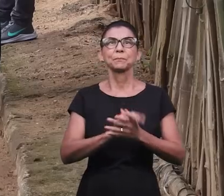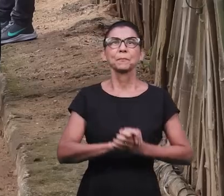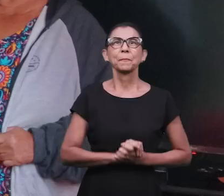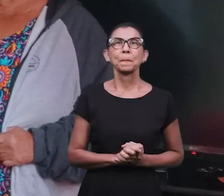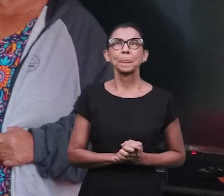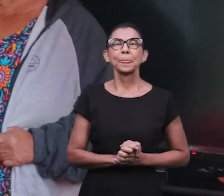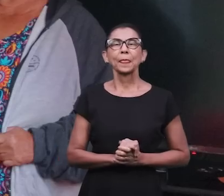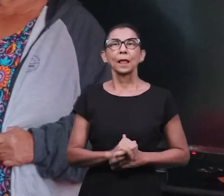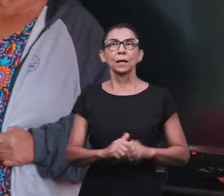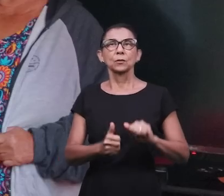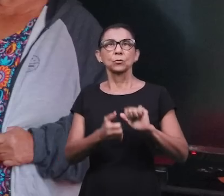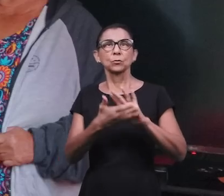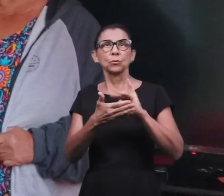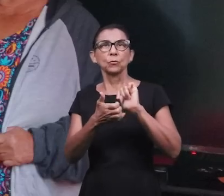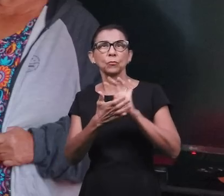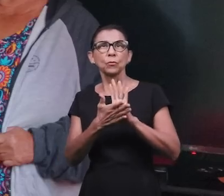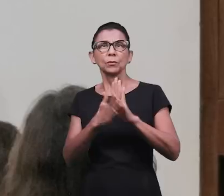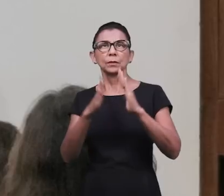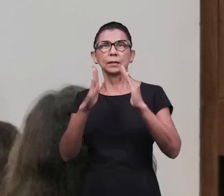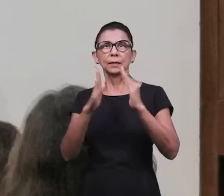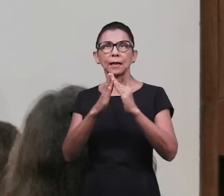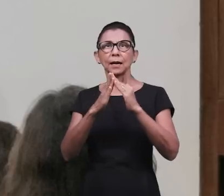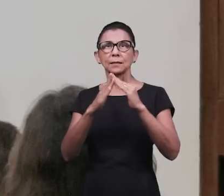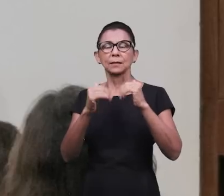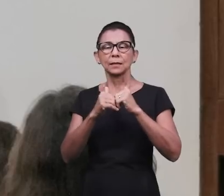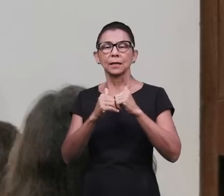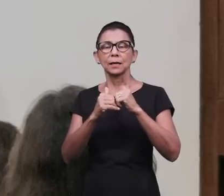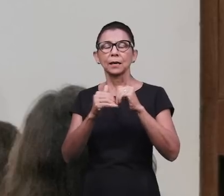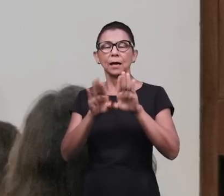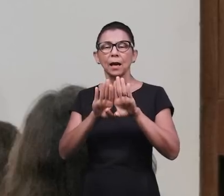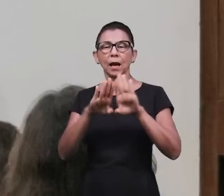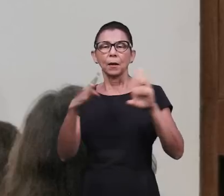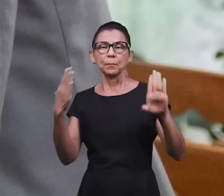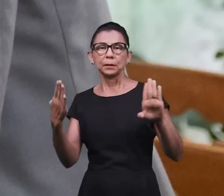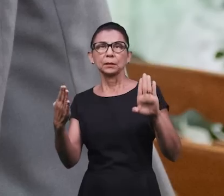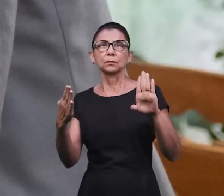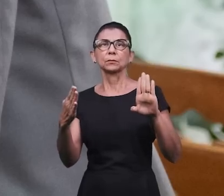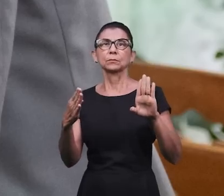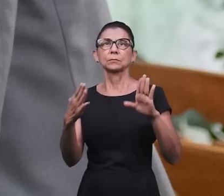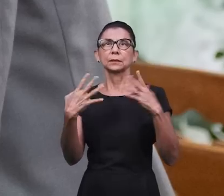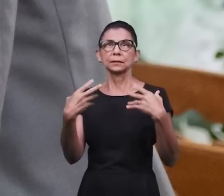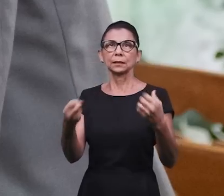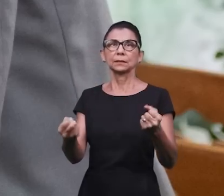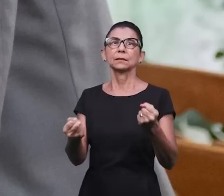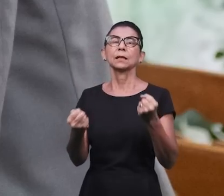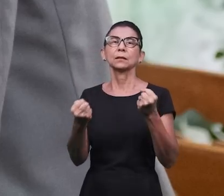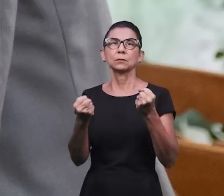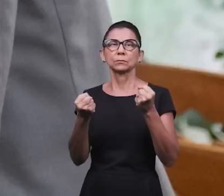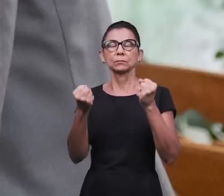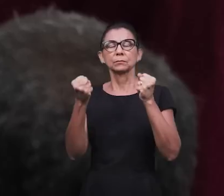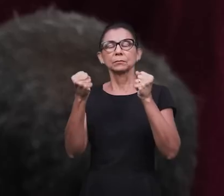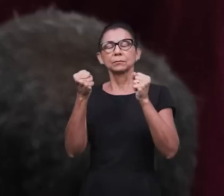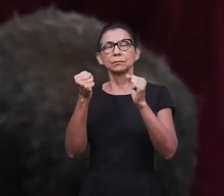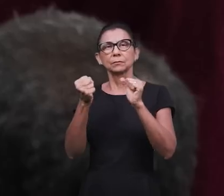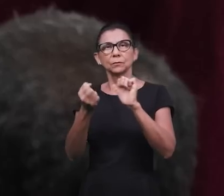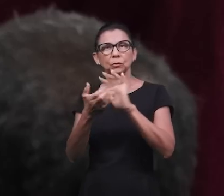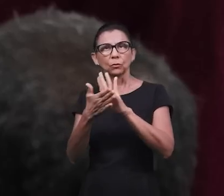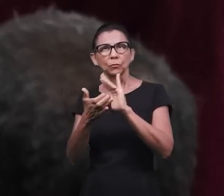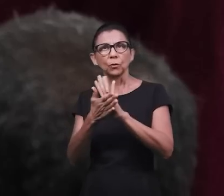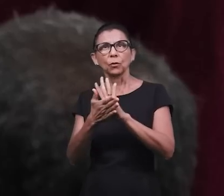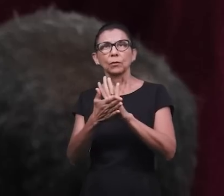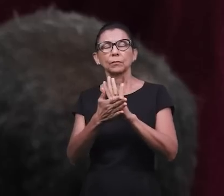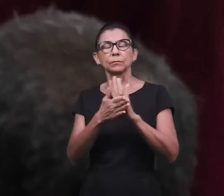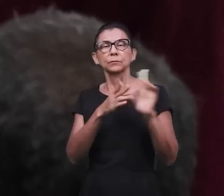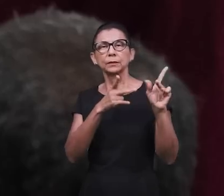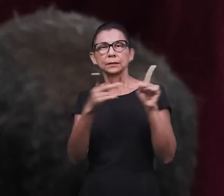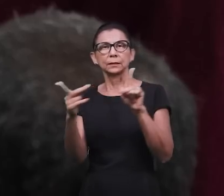louvor e os irmãos oraram, convidaram e no culto à noite, onde o Espírito Santo edificou a igreja com